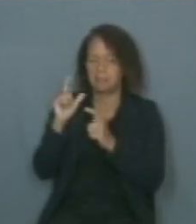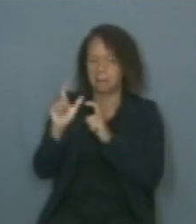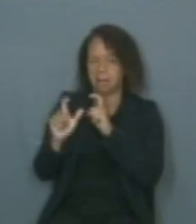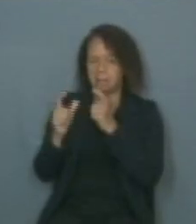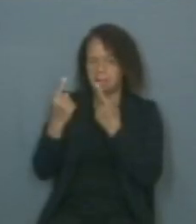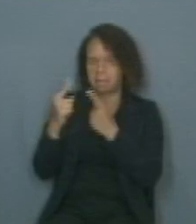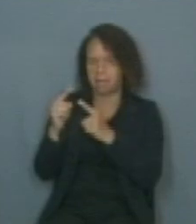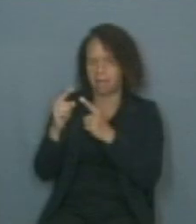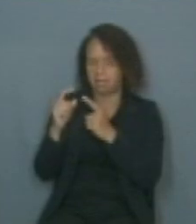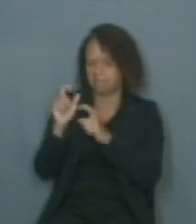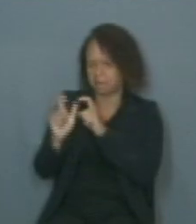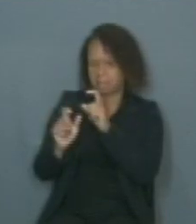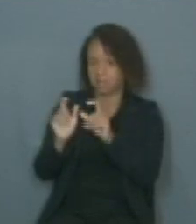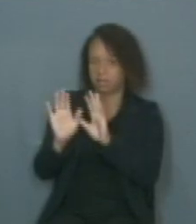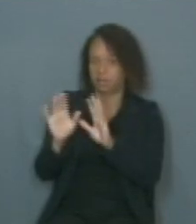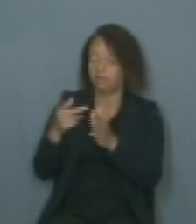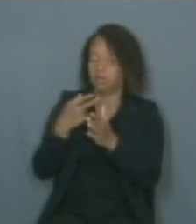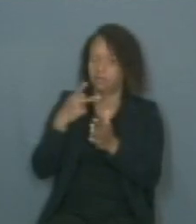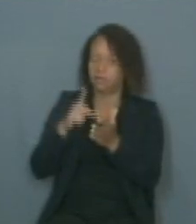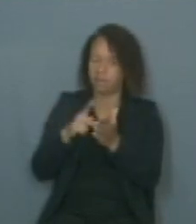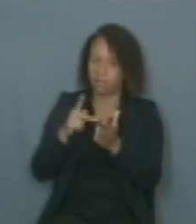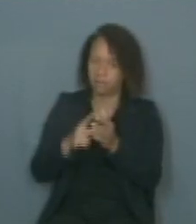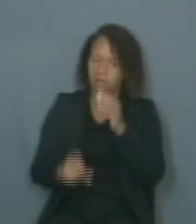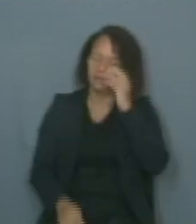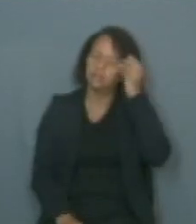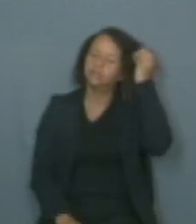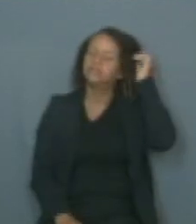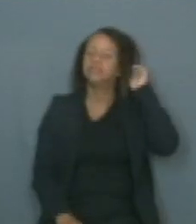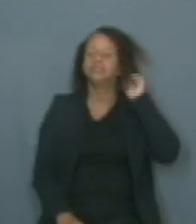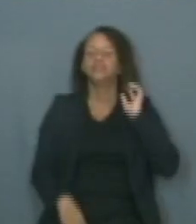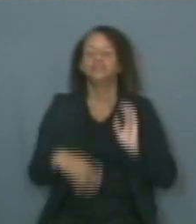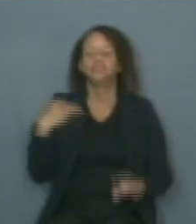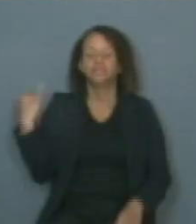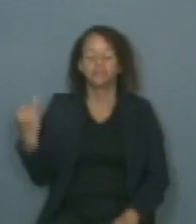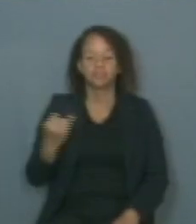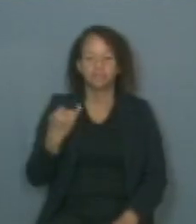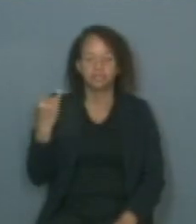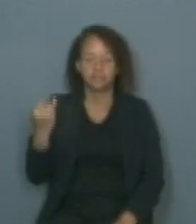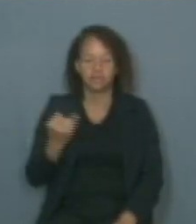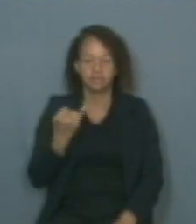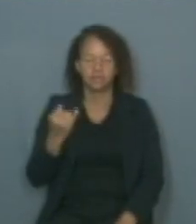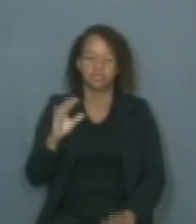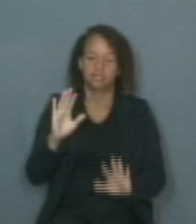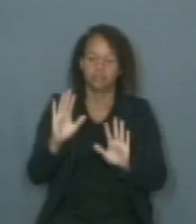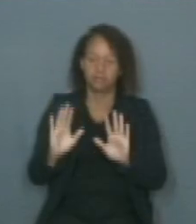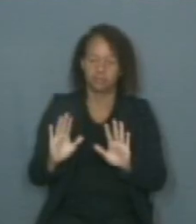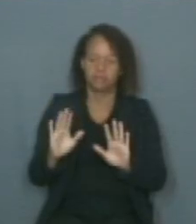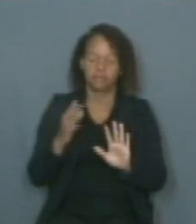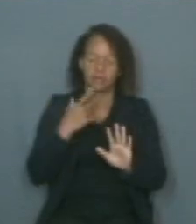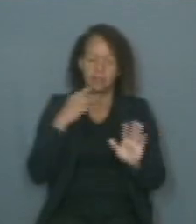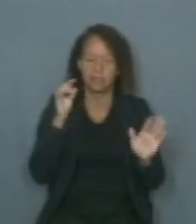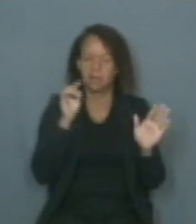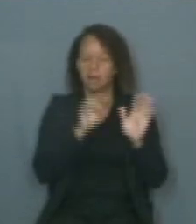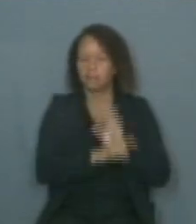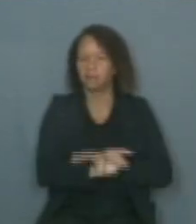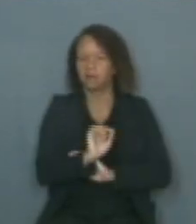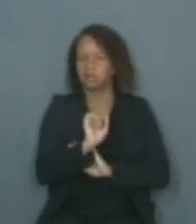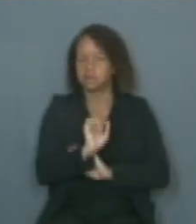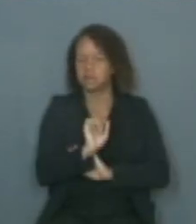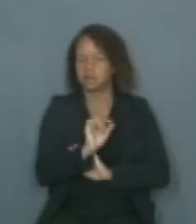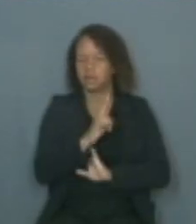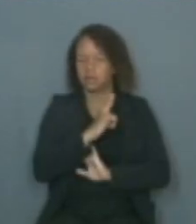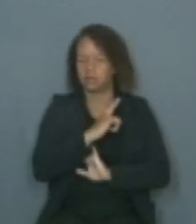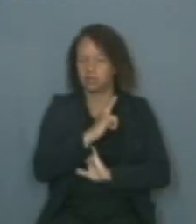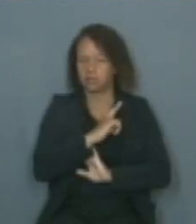a gente tem que falar a verdade. Agora, é muito importante ressaltar para vocês que quando eu indaguei, perguntei se